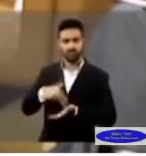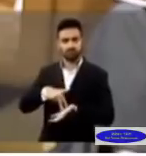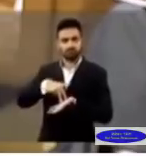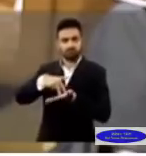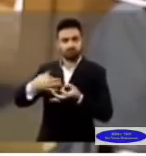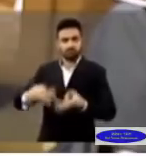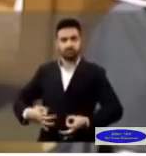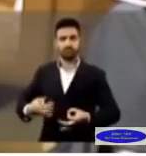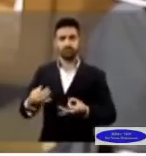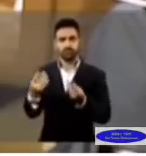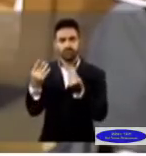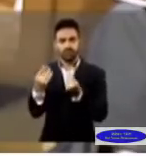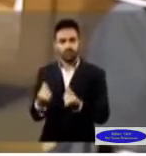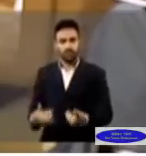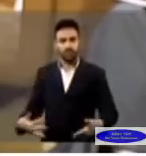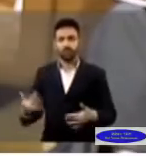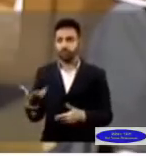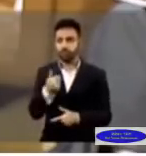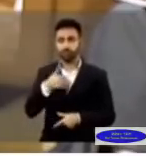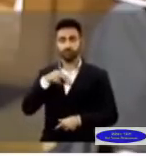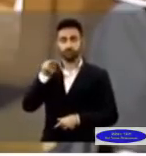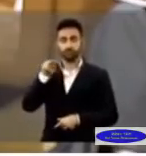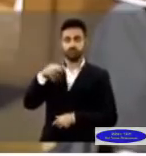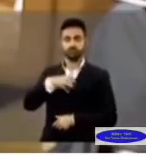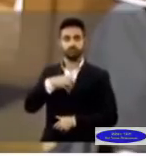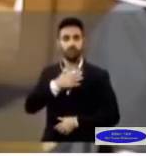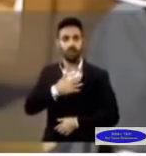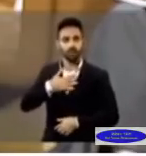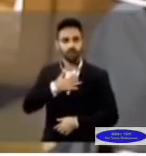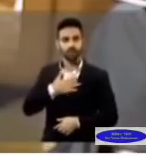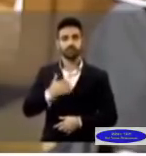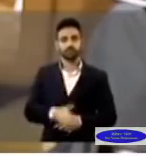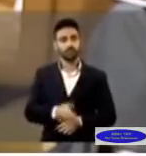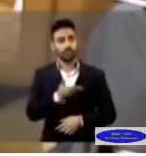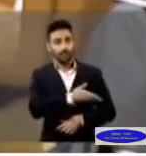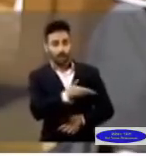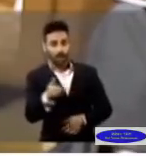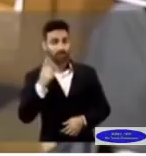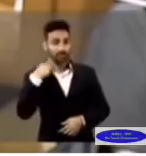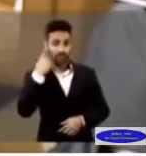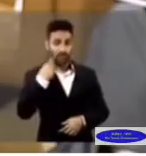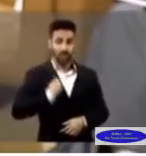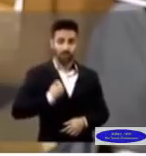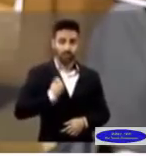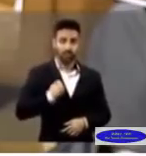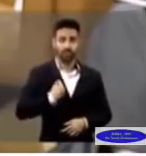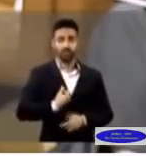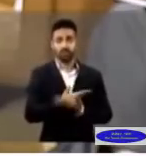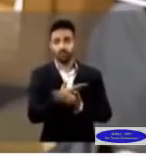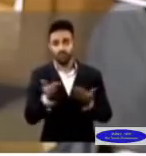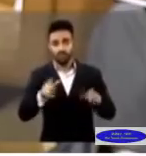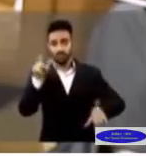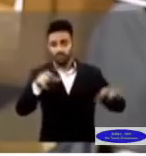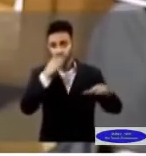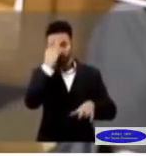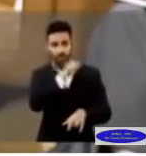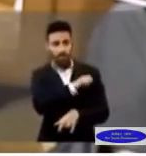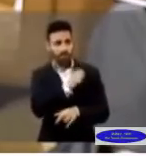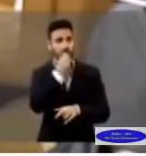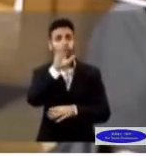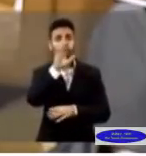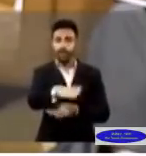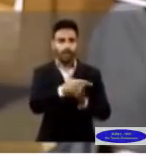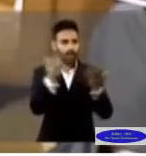principal. Porque o que está em jogo aqui hoje, em caráter principal, não é uma questão